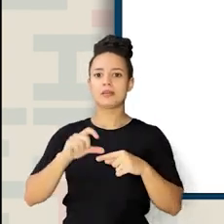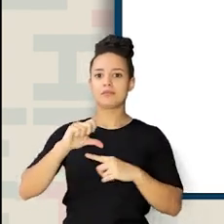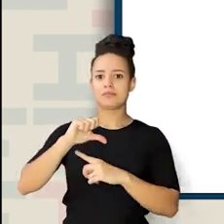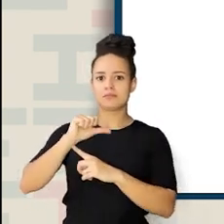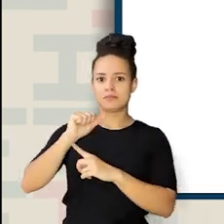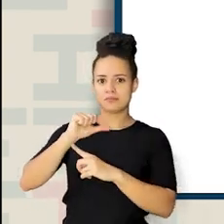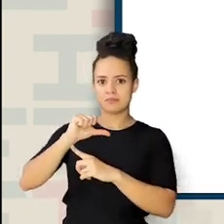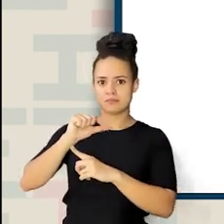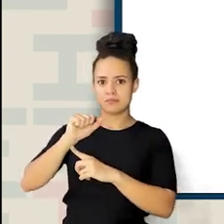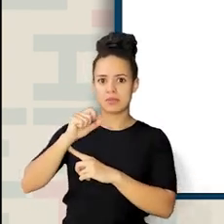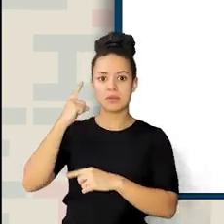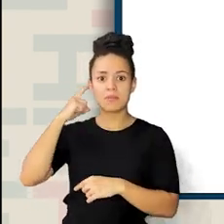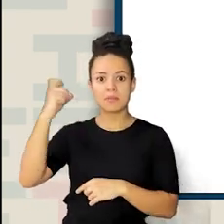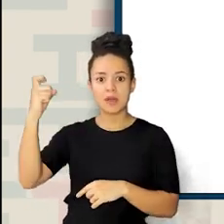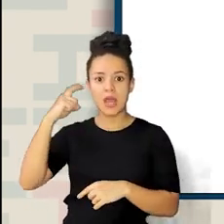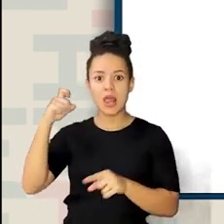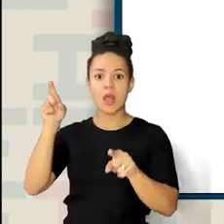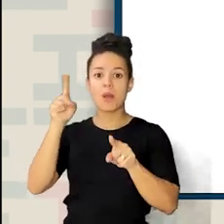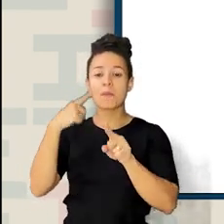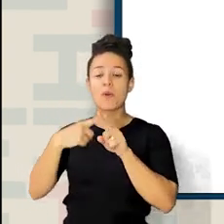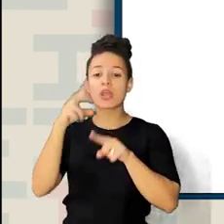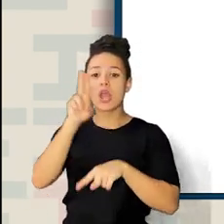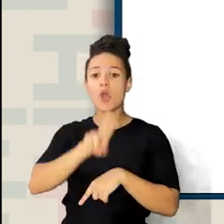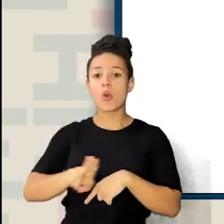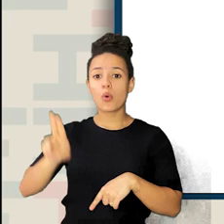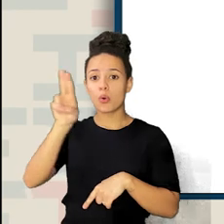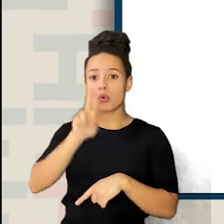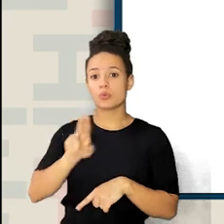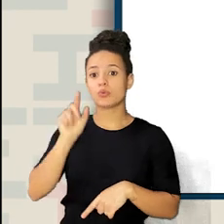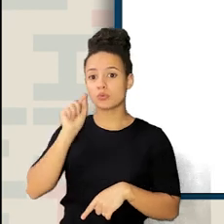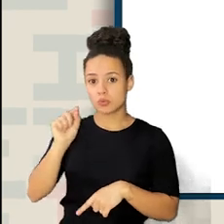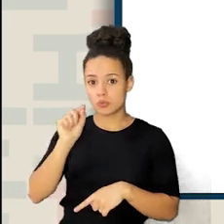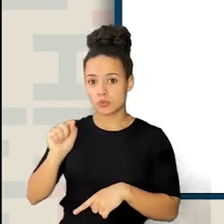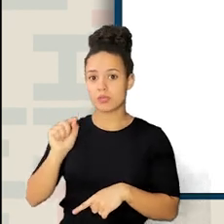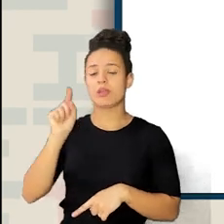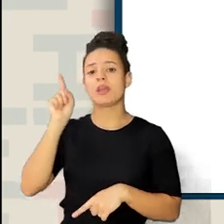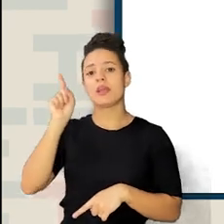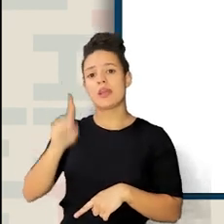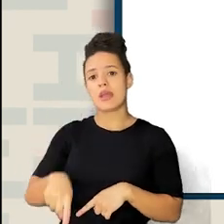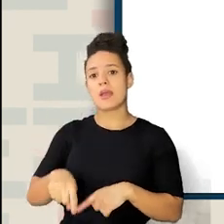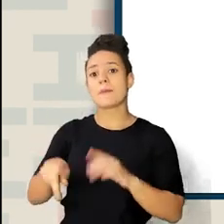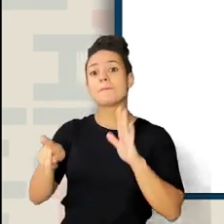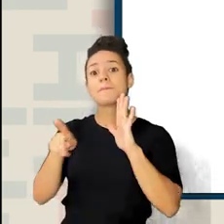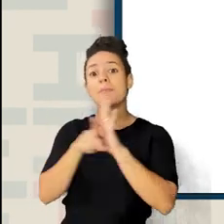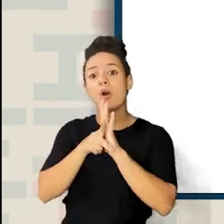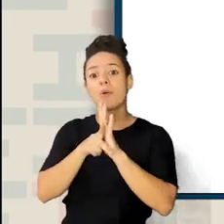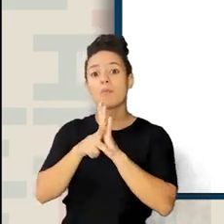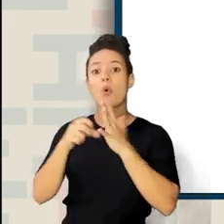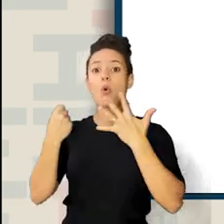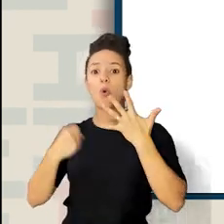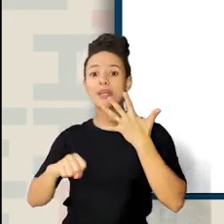sonoridade, né? Porque ele vai trabalhar saltos de oitavas, certo? Que eu vou fazer com a linha do contralto.